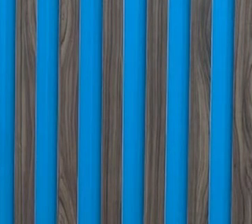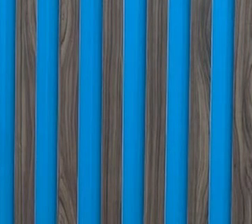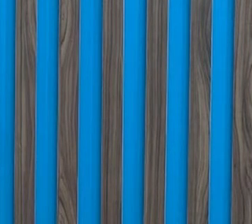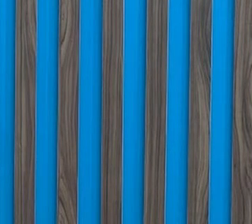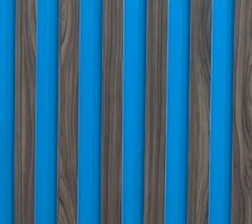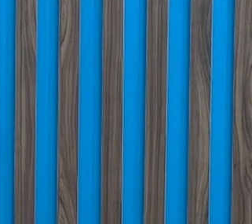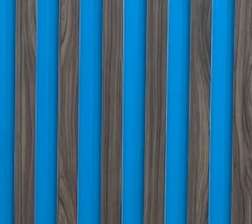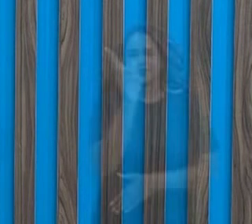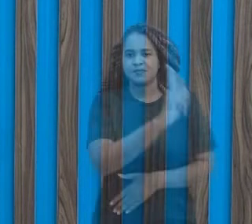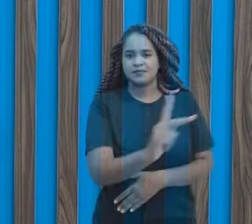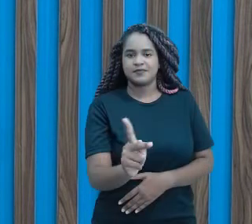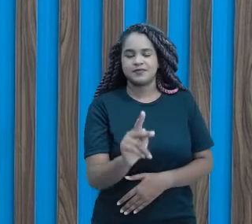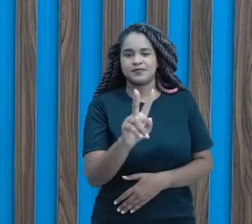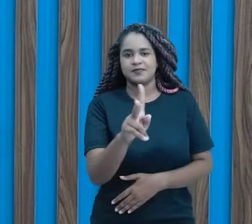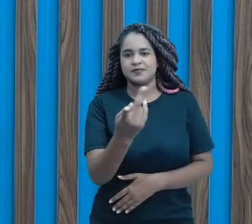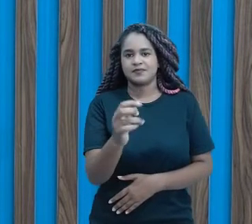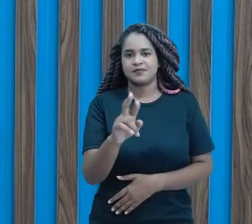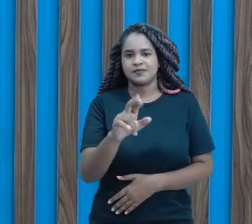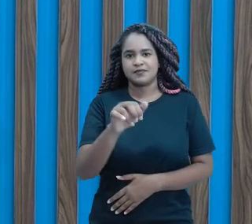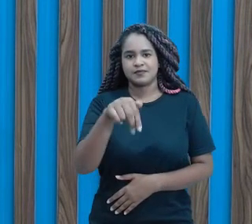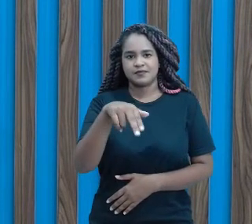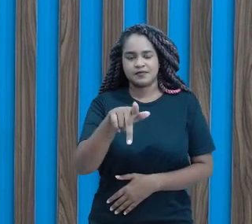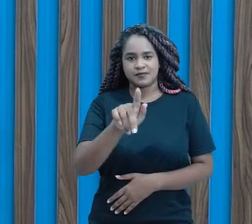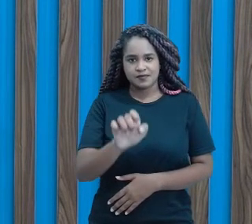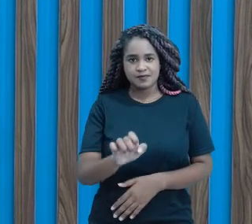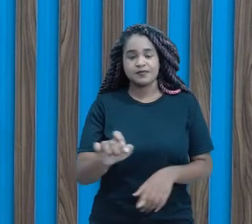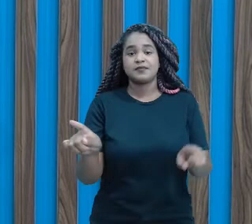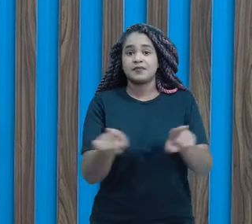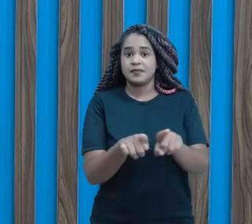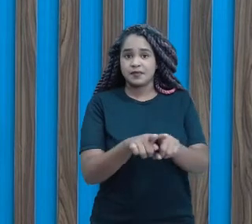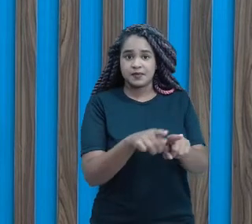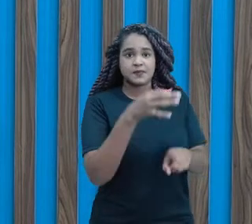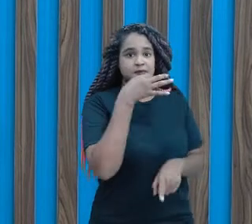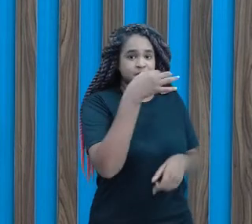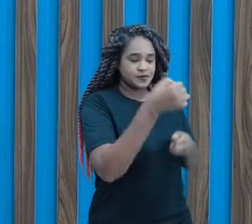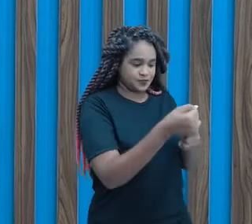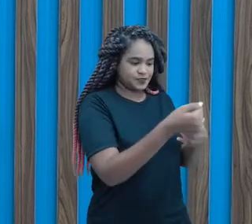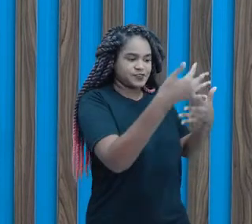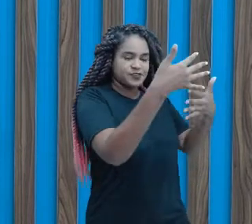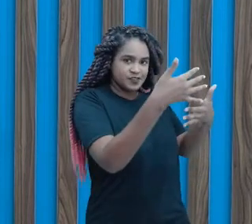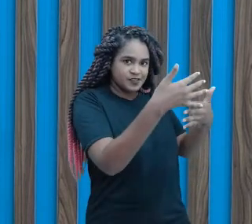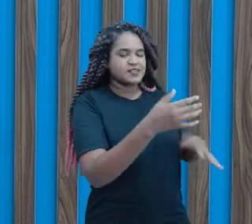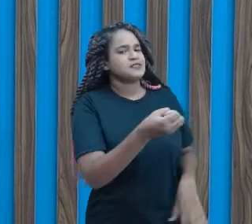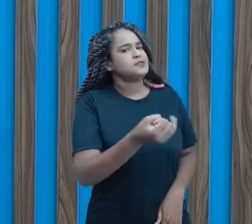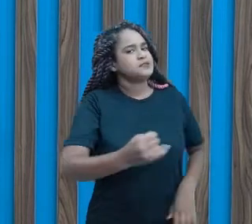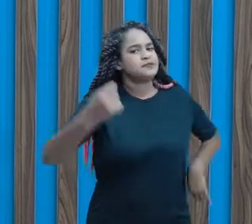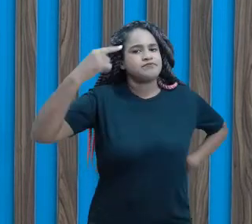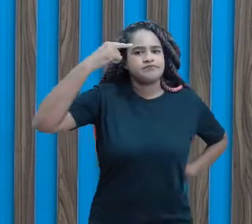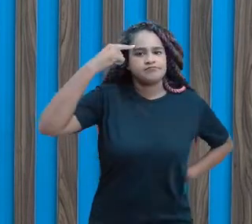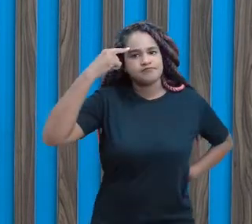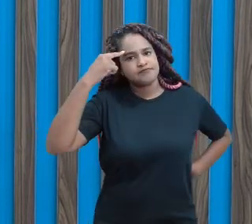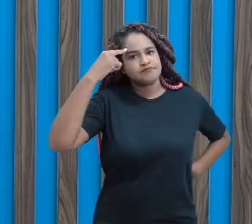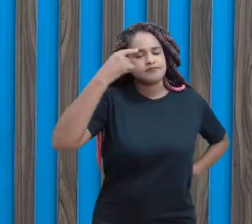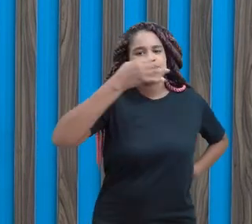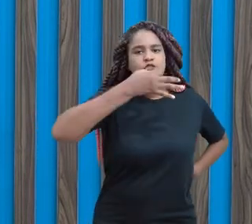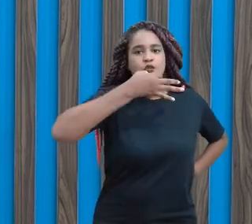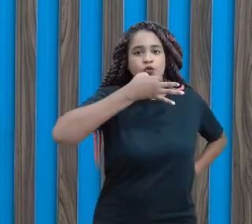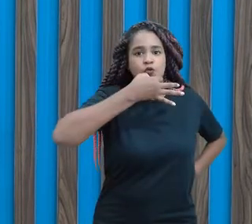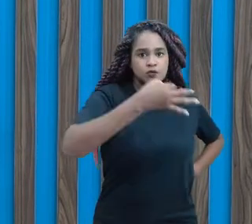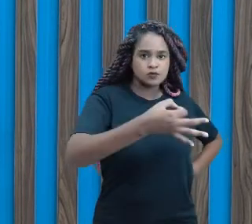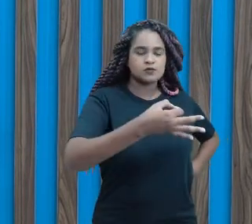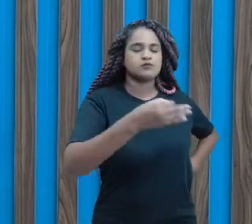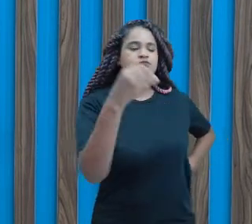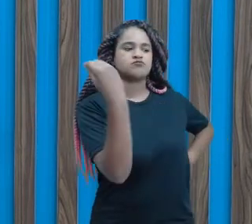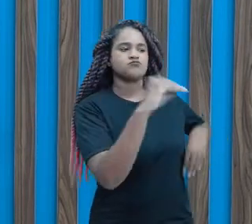com o professor Henrique. Estamos aqui no chat e qualquer dúvida, qualquer comentário,